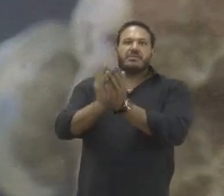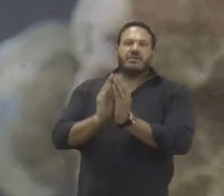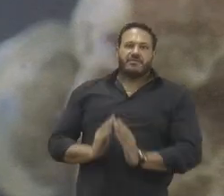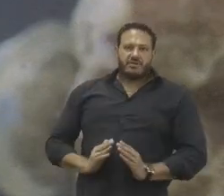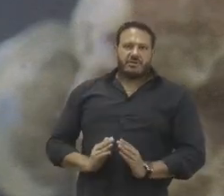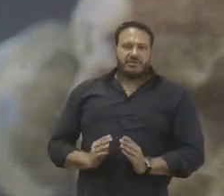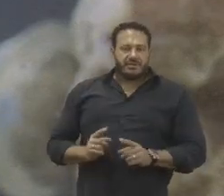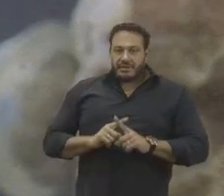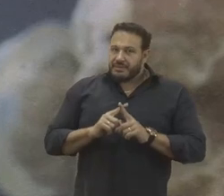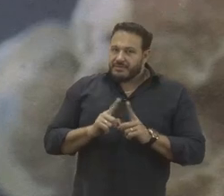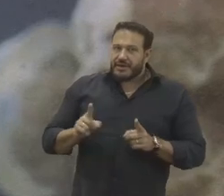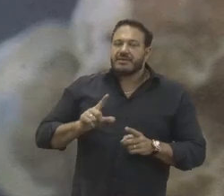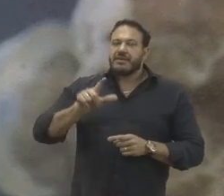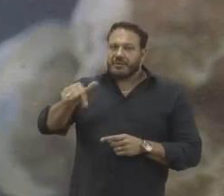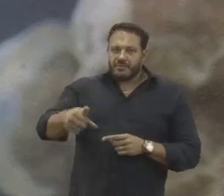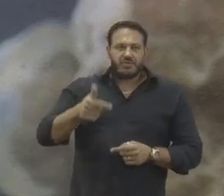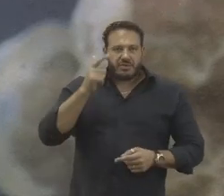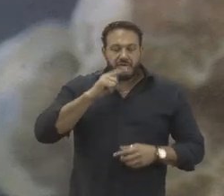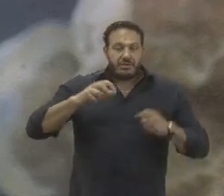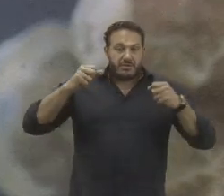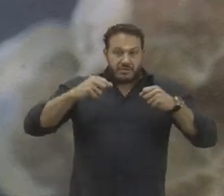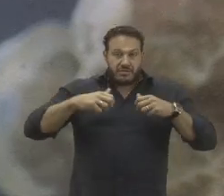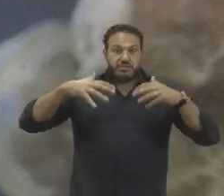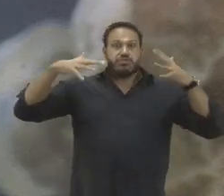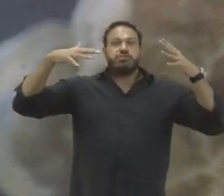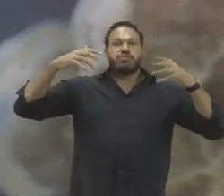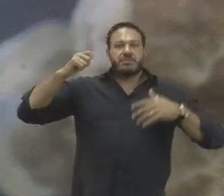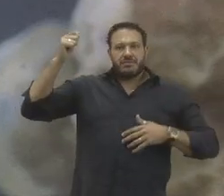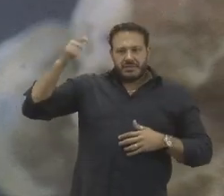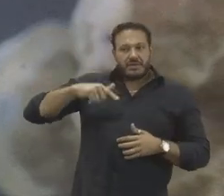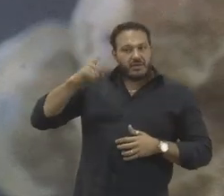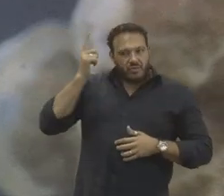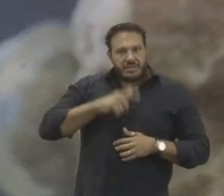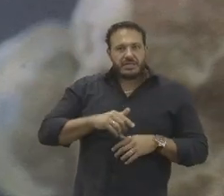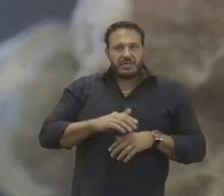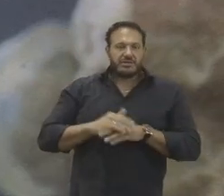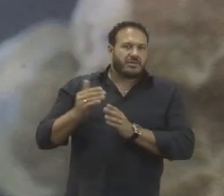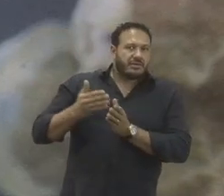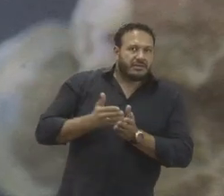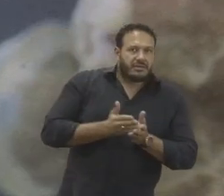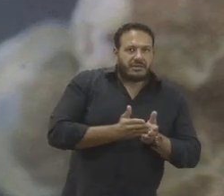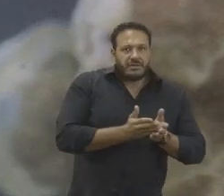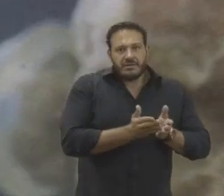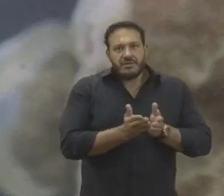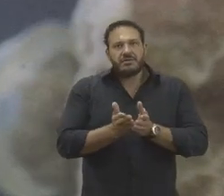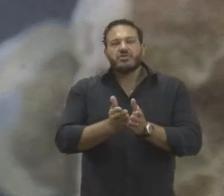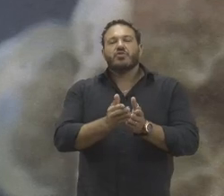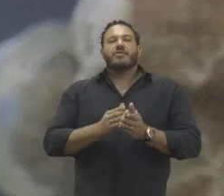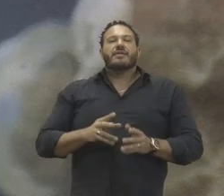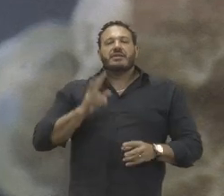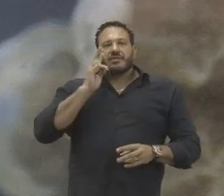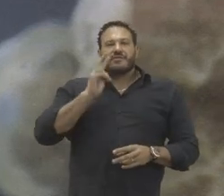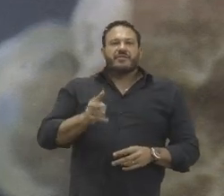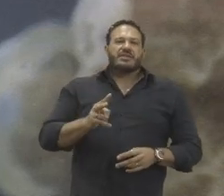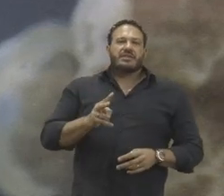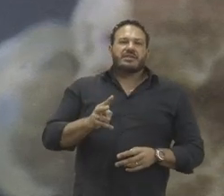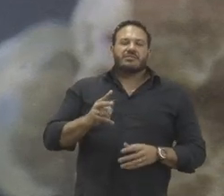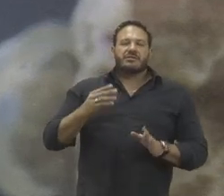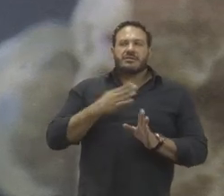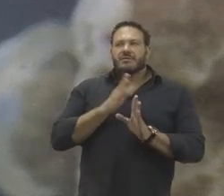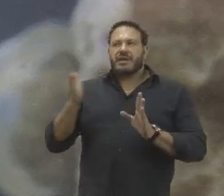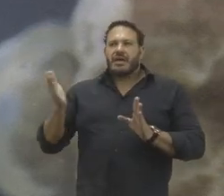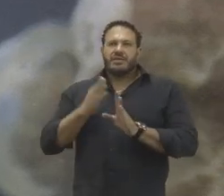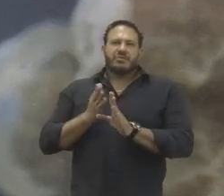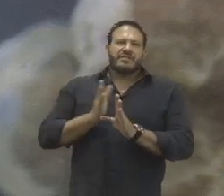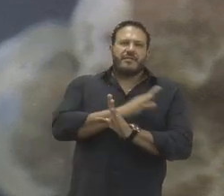eles o o tempo Clareou eles conseguiram procurar o continente eles viram que o continente estava do lado errado